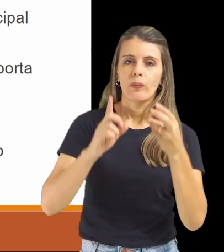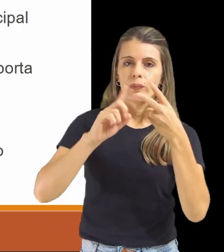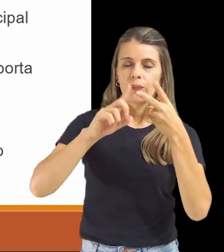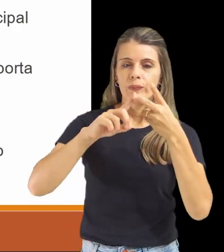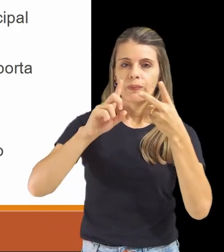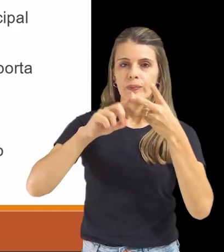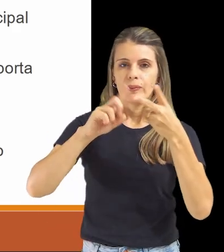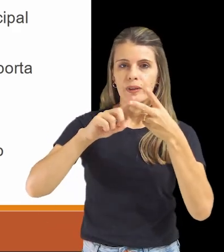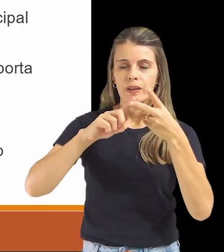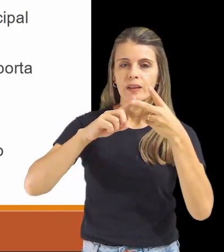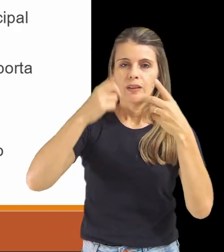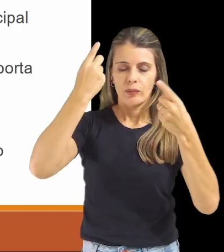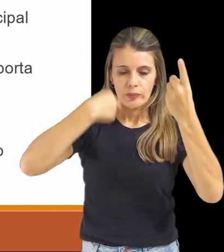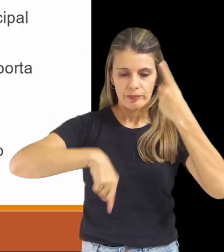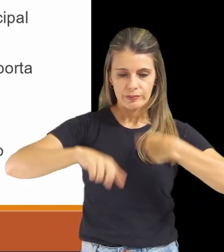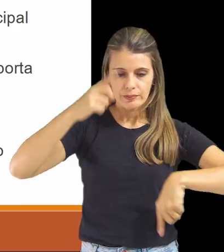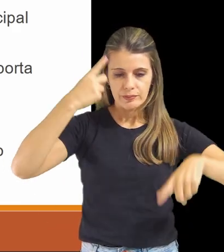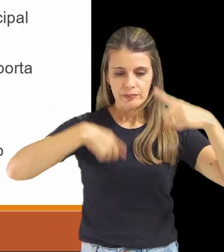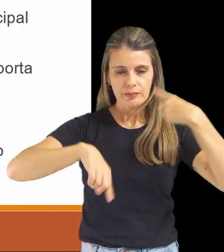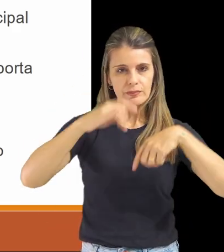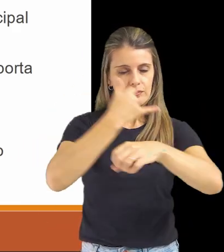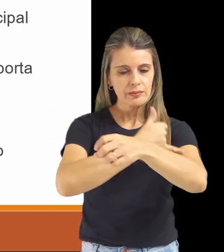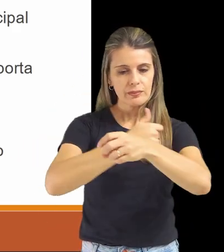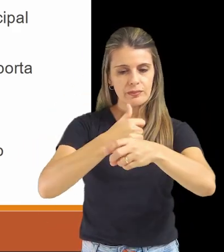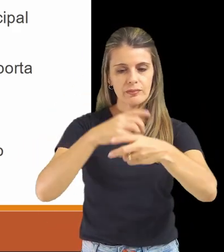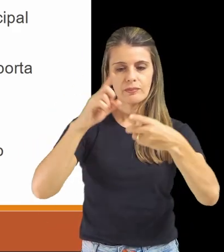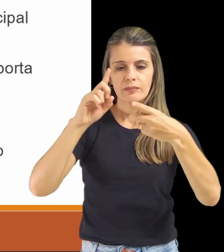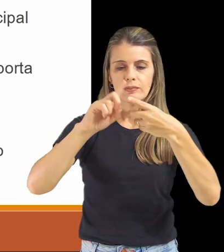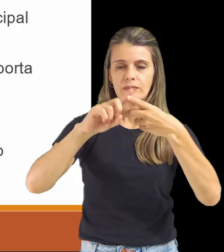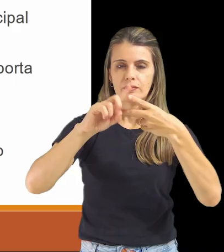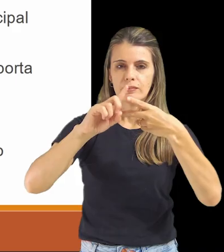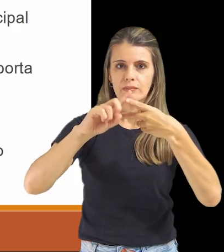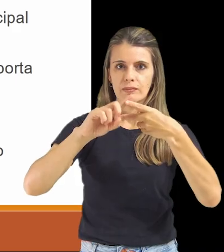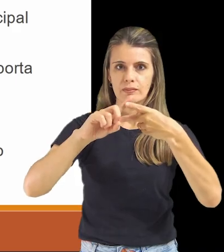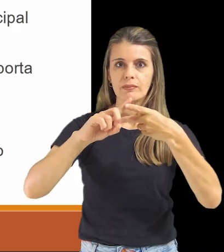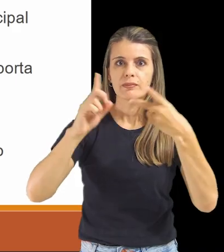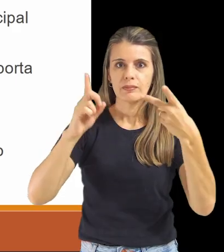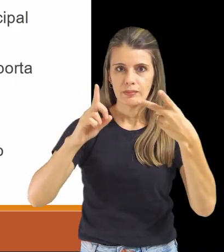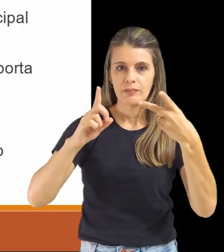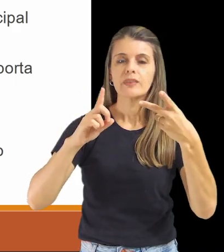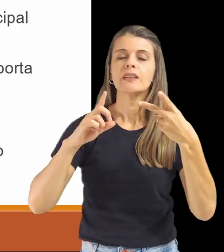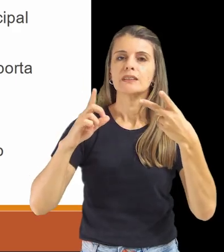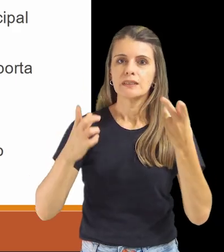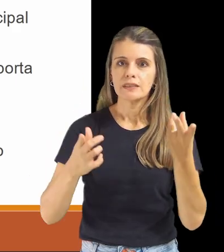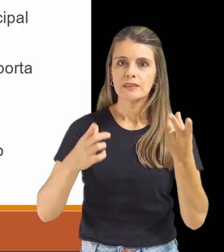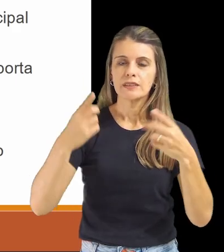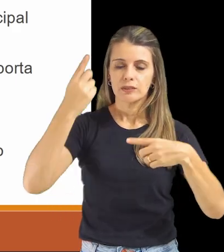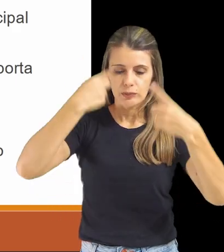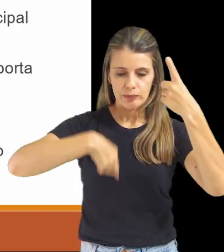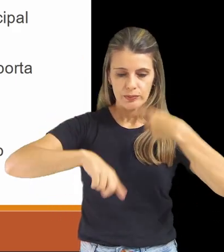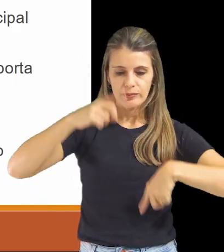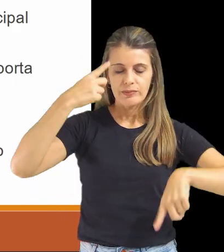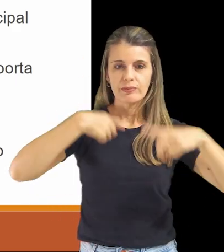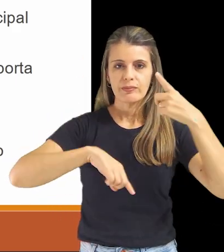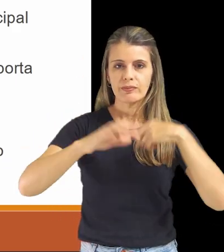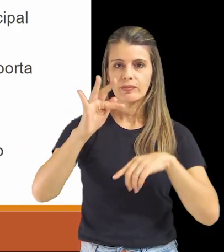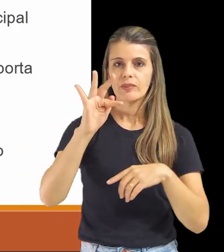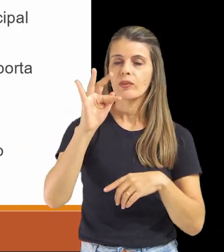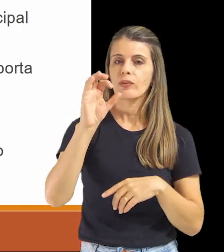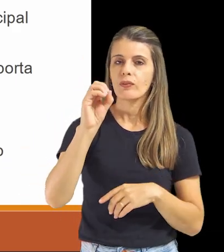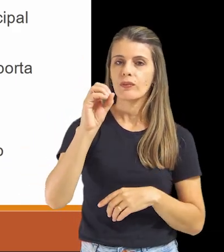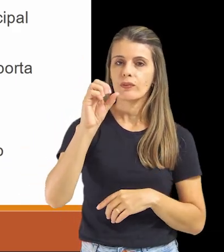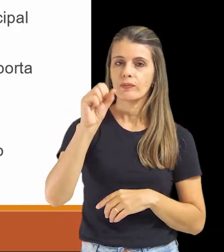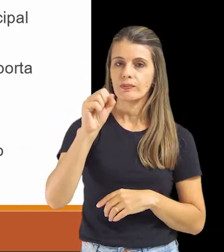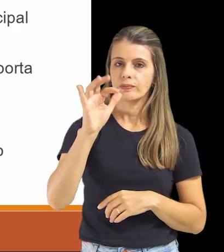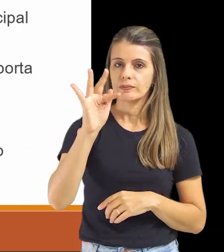densidade, principal transportador do colesterol. E o HDL é a lipoproteína de alta densidade, transporta